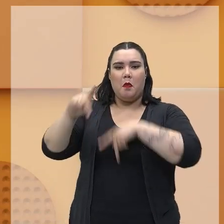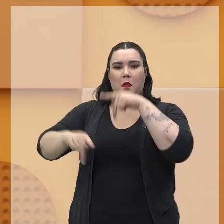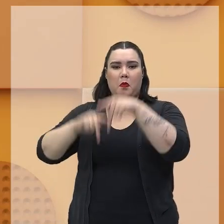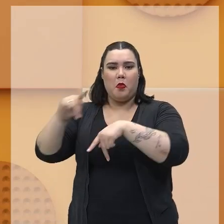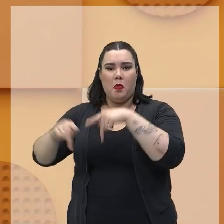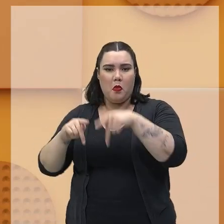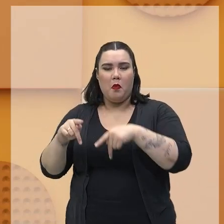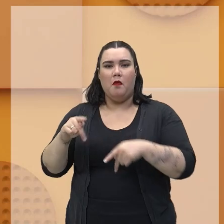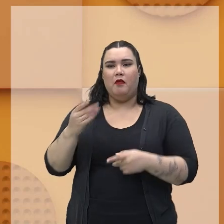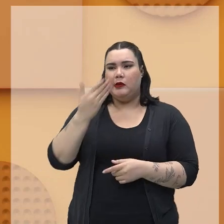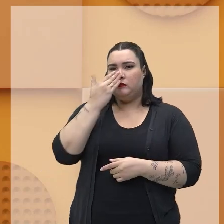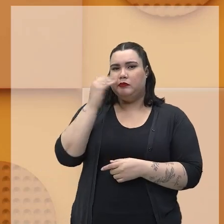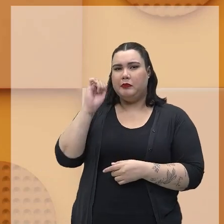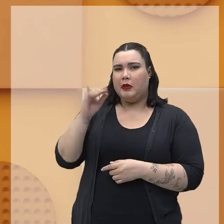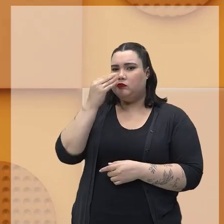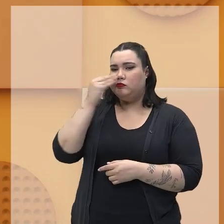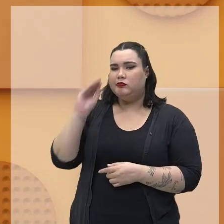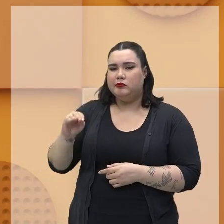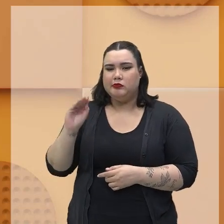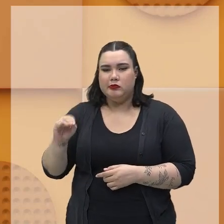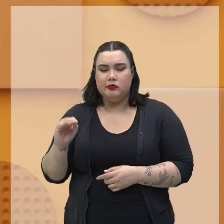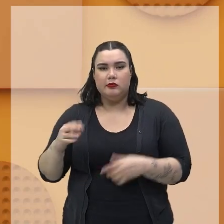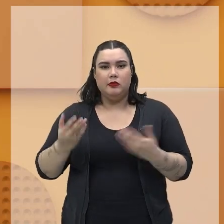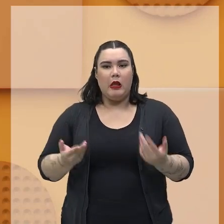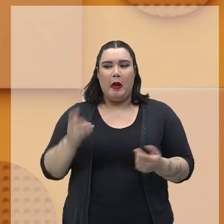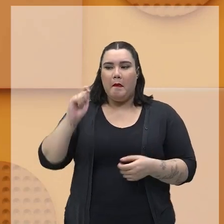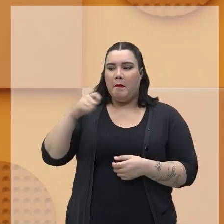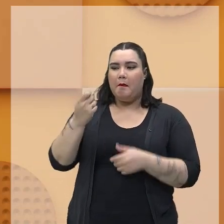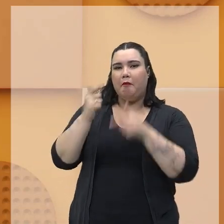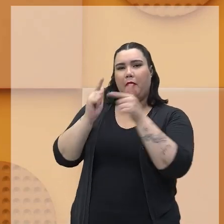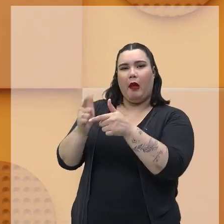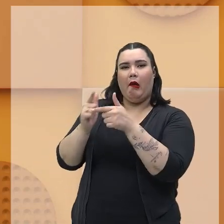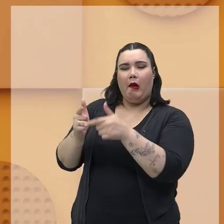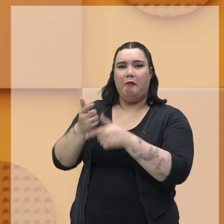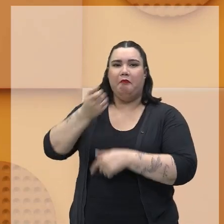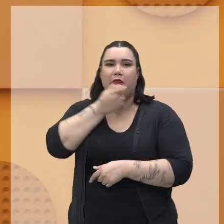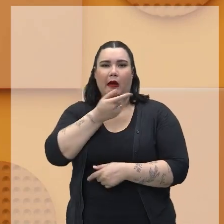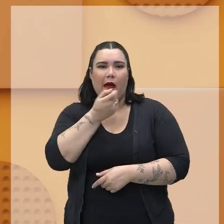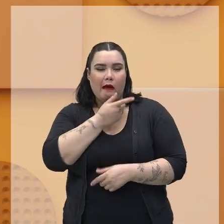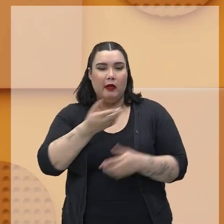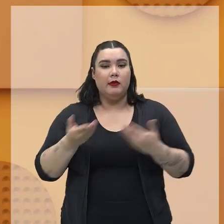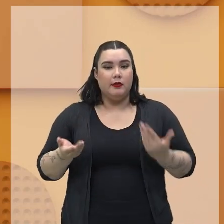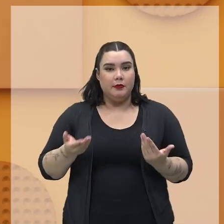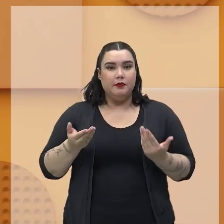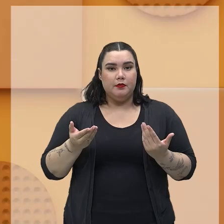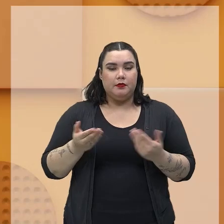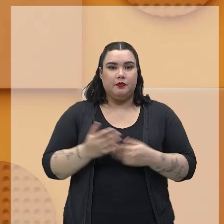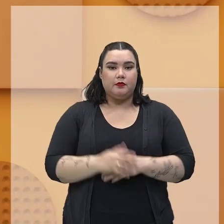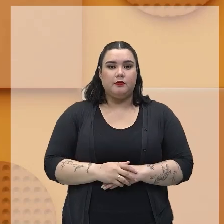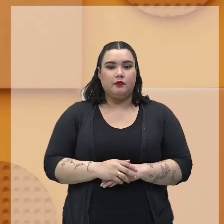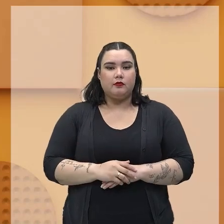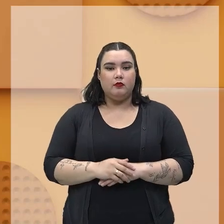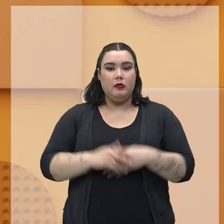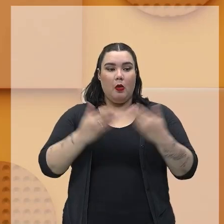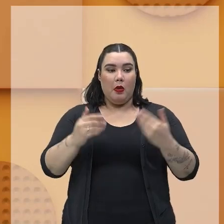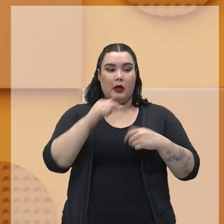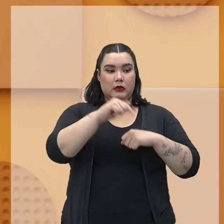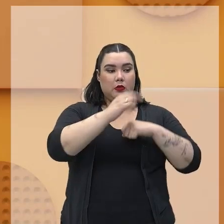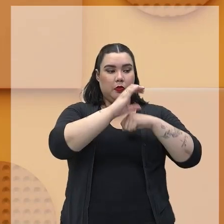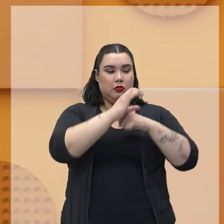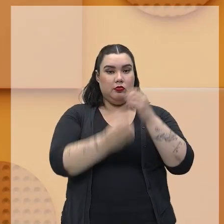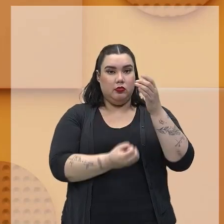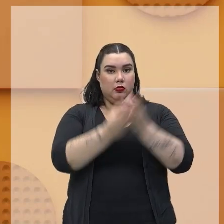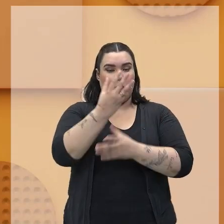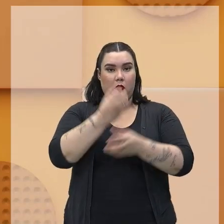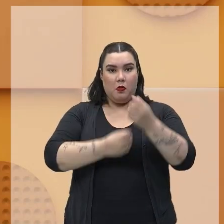coisa só, colocar o termo índio como se fosse algo só, e dessa vez, a partir da Constituição de